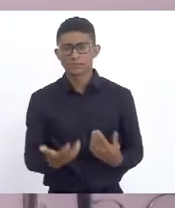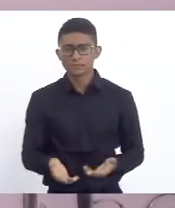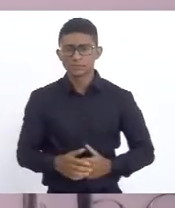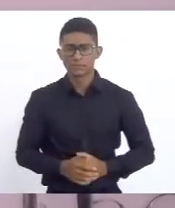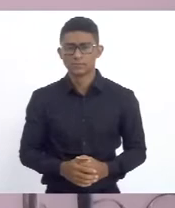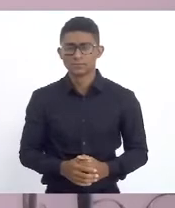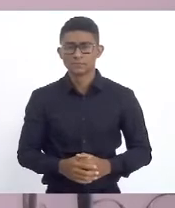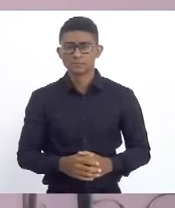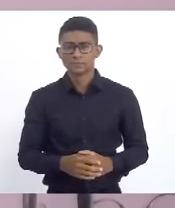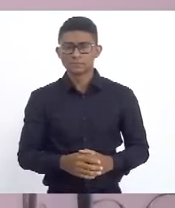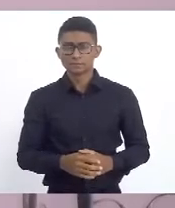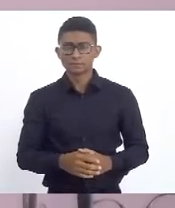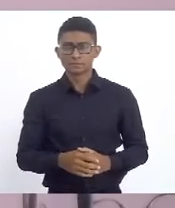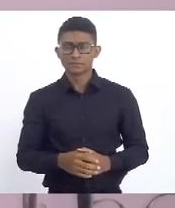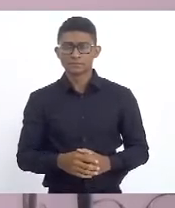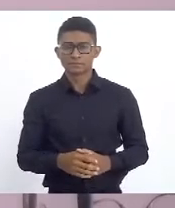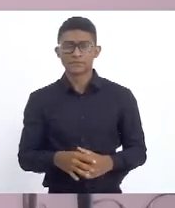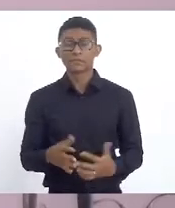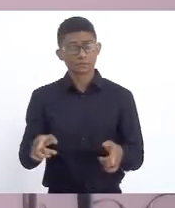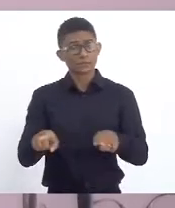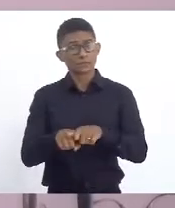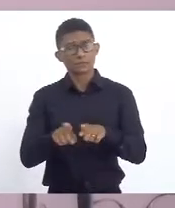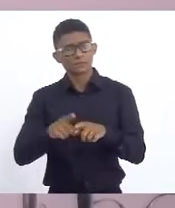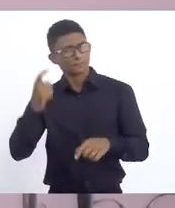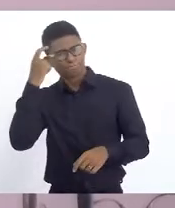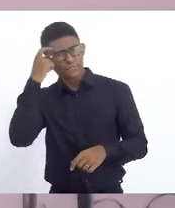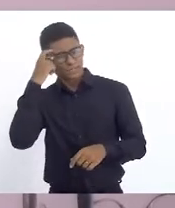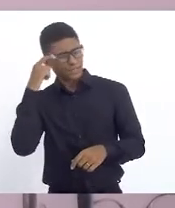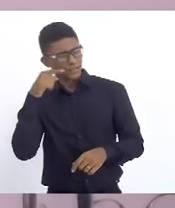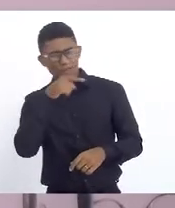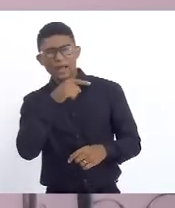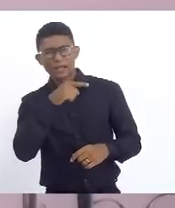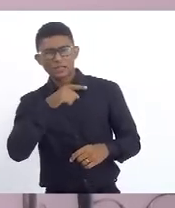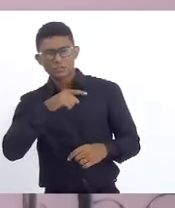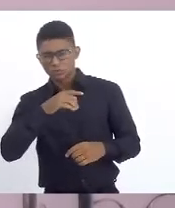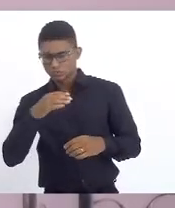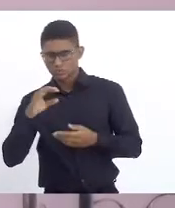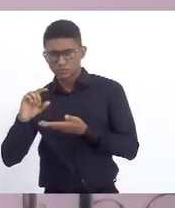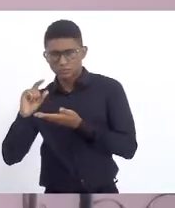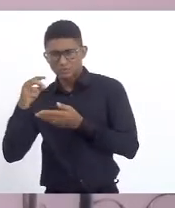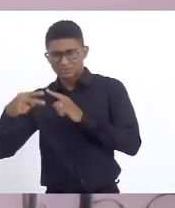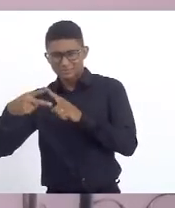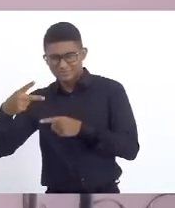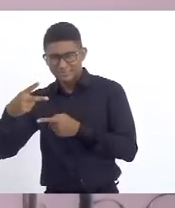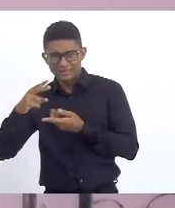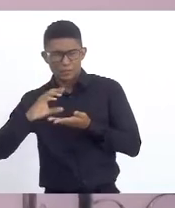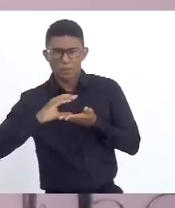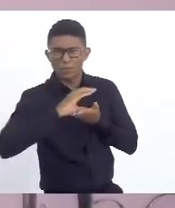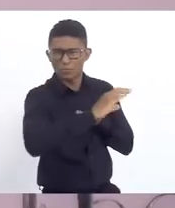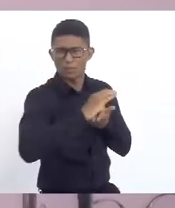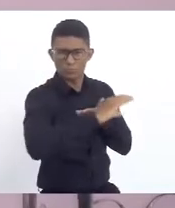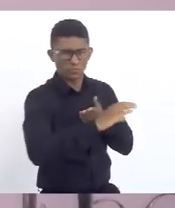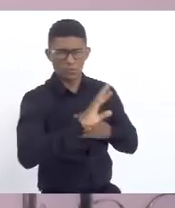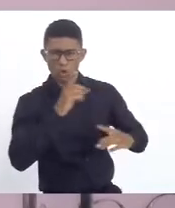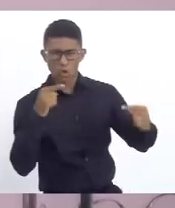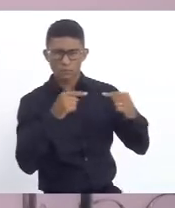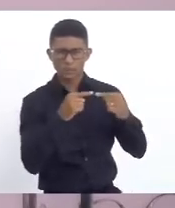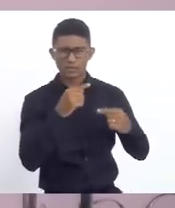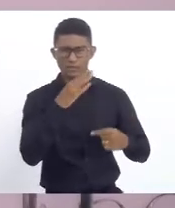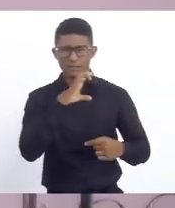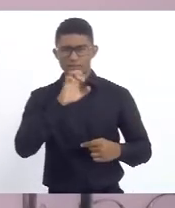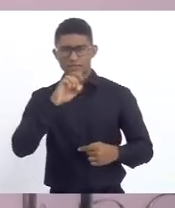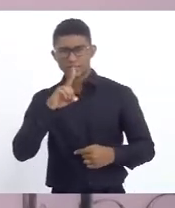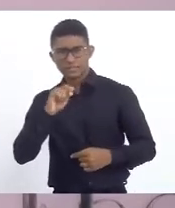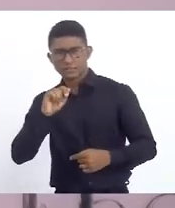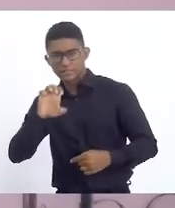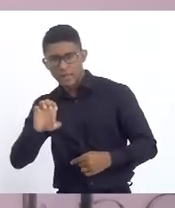integralmente aos recursos da SEDAI ou se tem recursos da concessionária. No meu